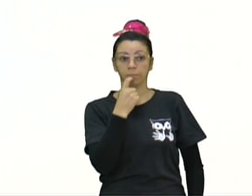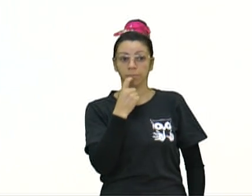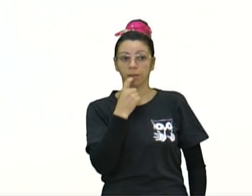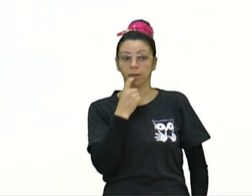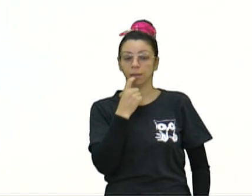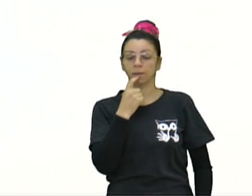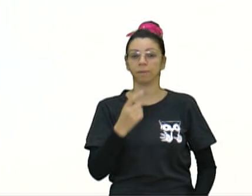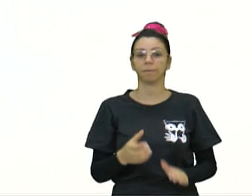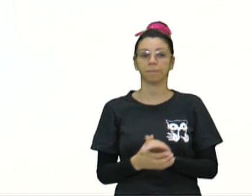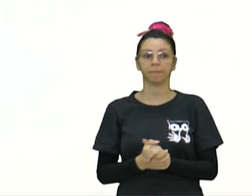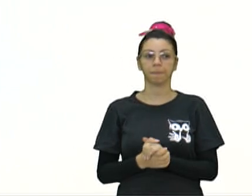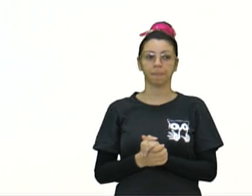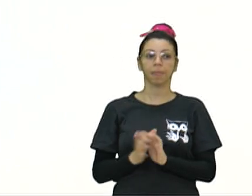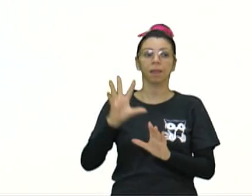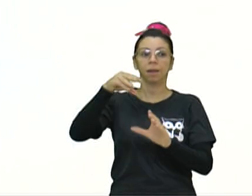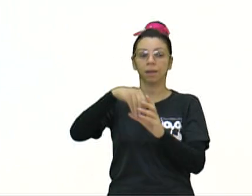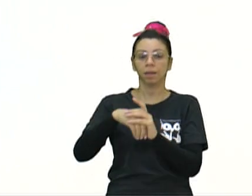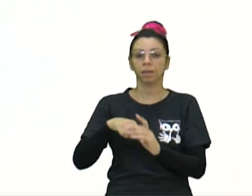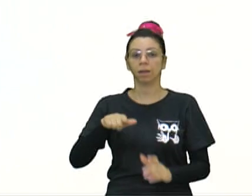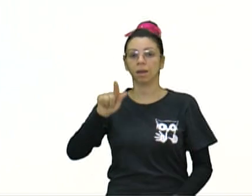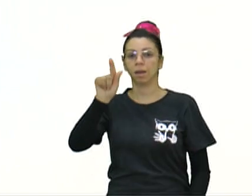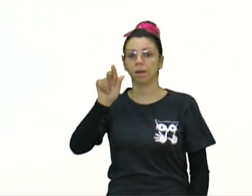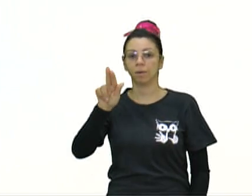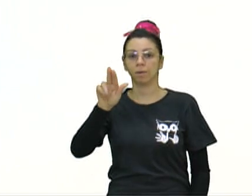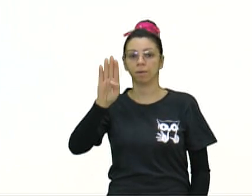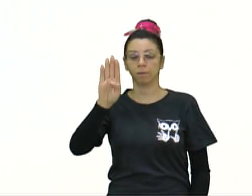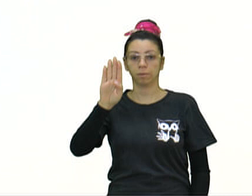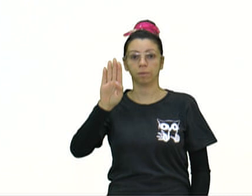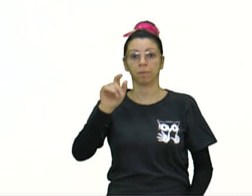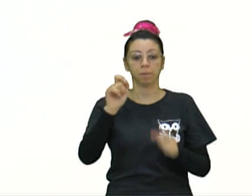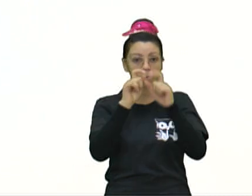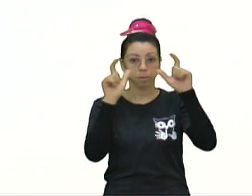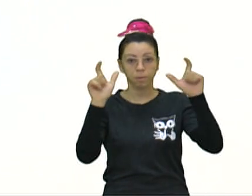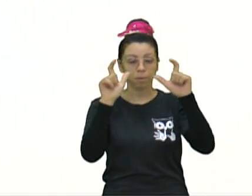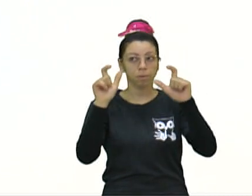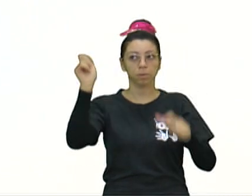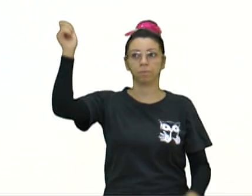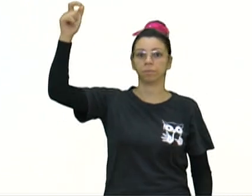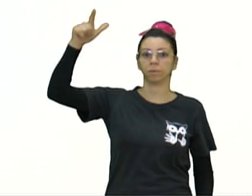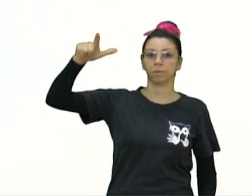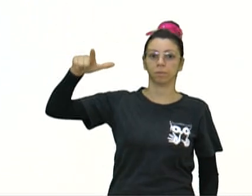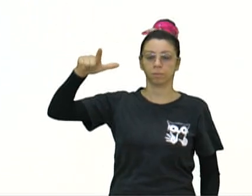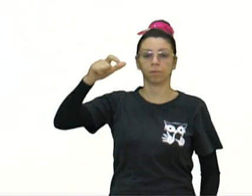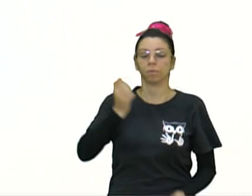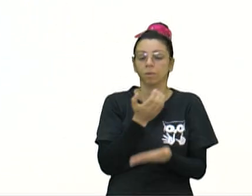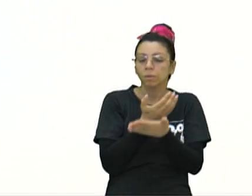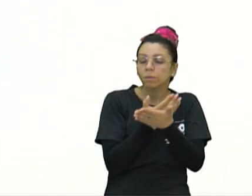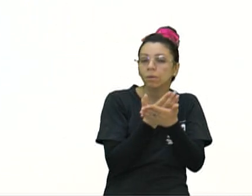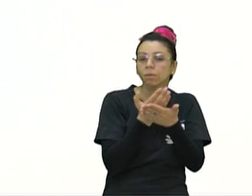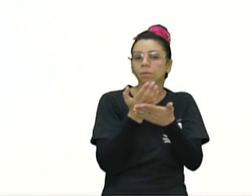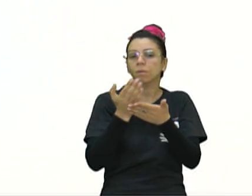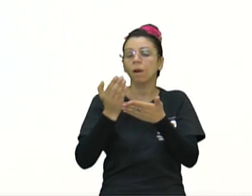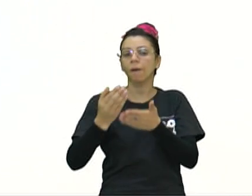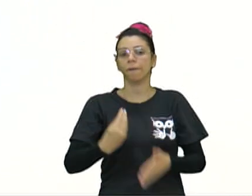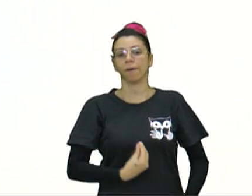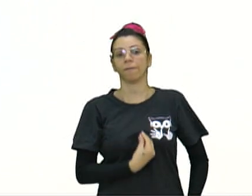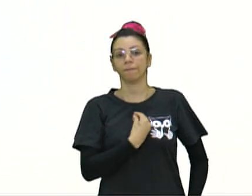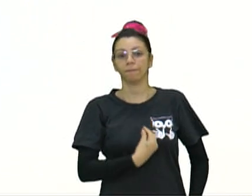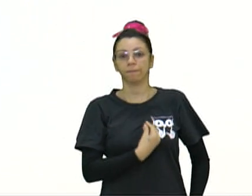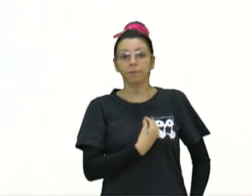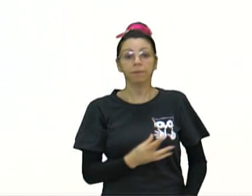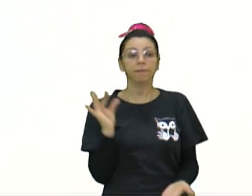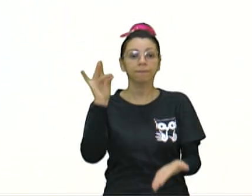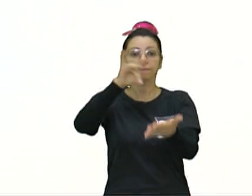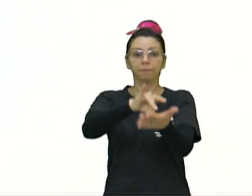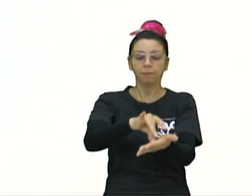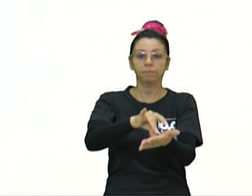entra no primeiro gubi, já entra na questão, já significa alerta, né? Que é o sol, então já está começando a sua vida realmente, né? Então está